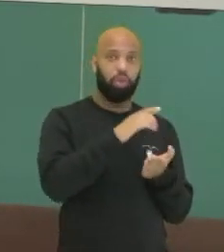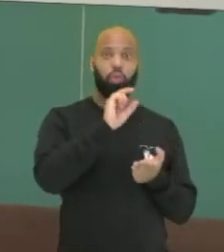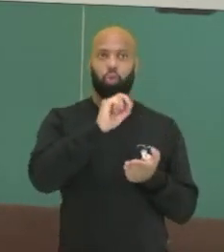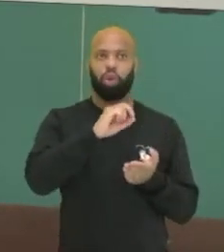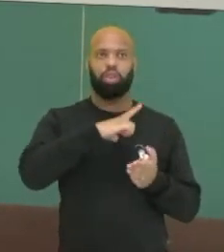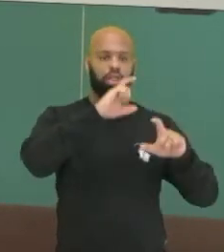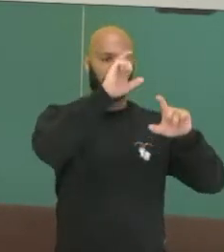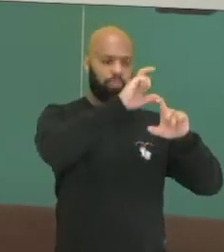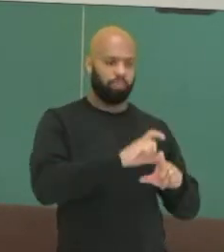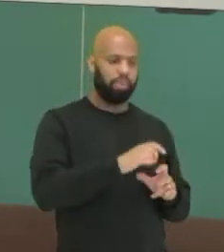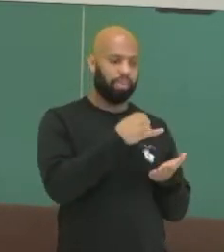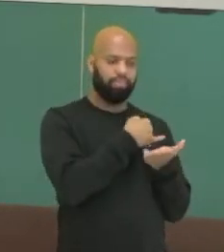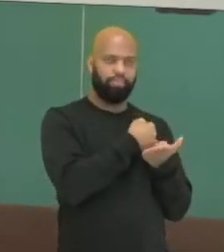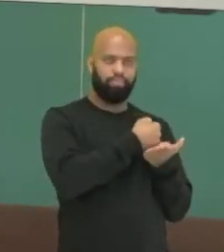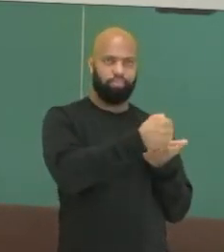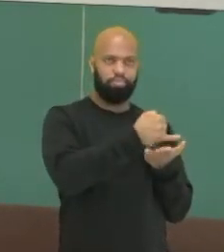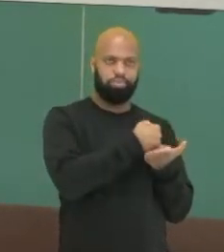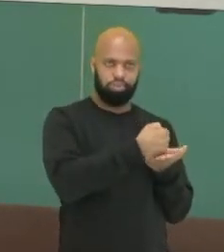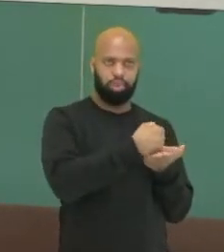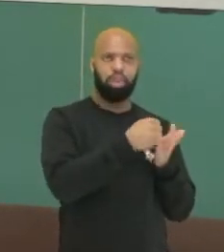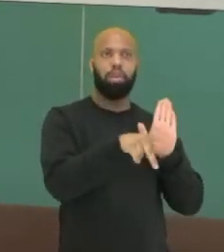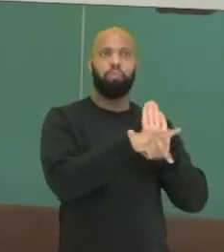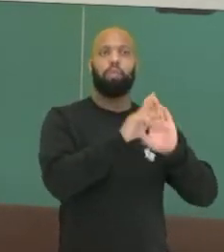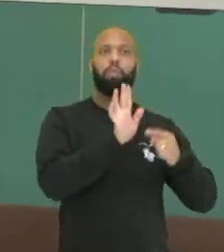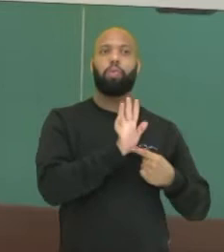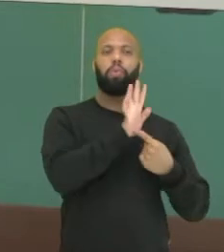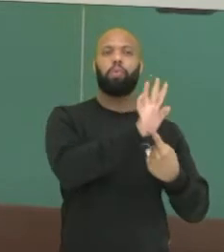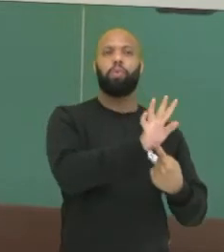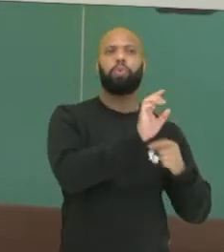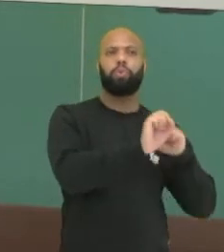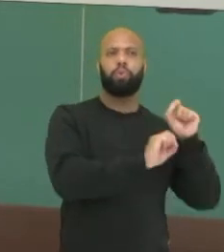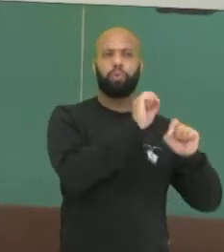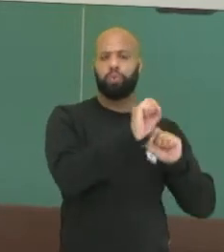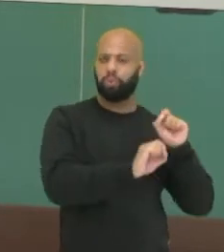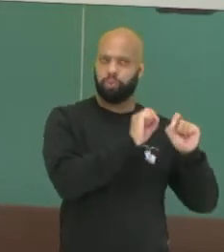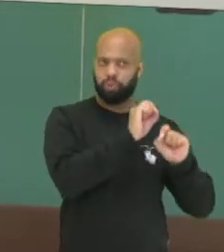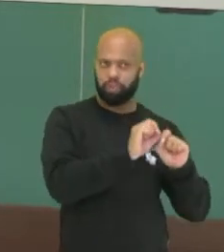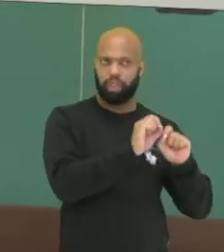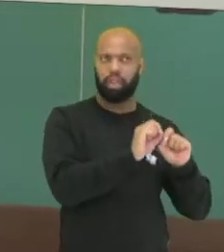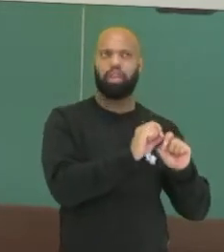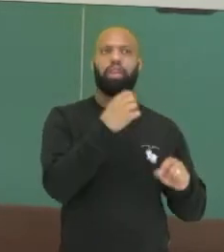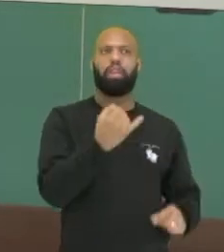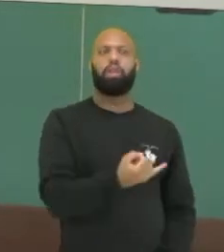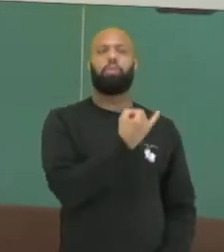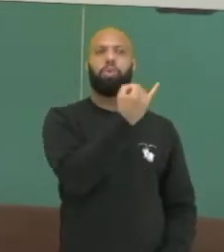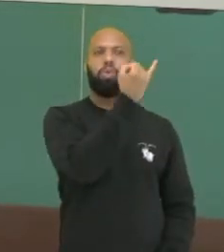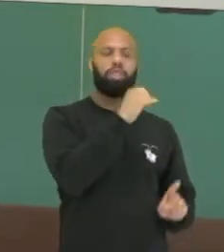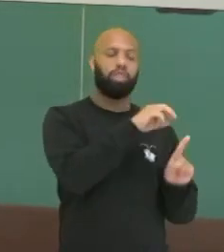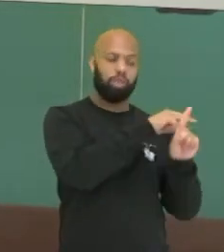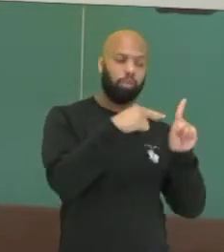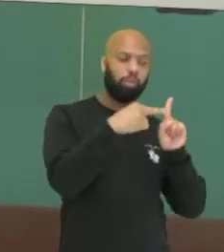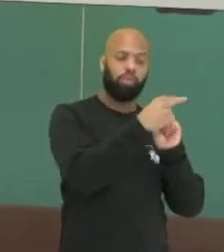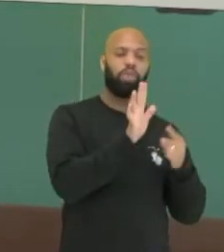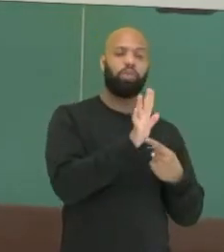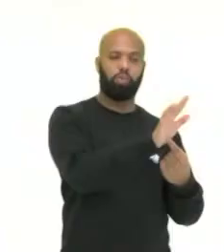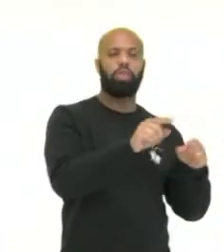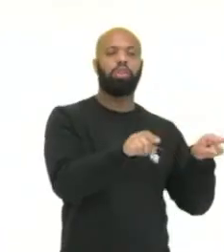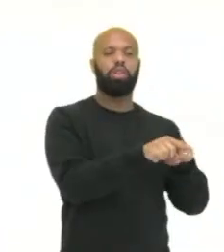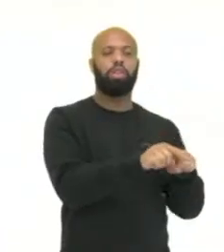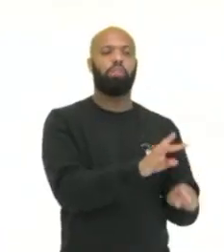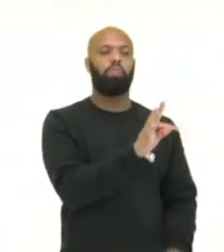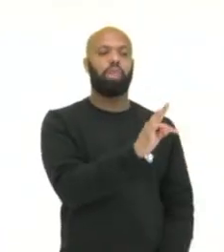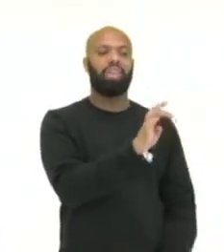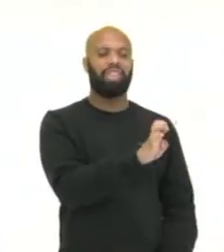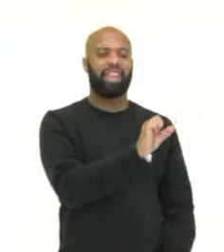parágrafos iniciais são a introdução, formam a introdução, que tem a finalidade de apresentar o